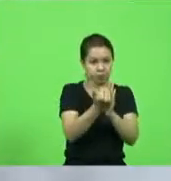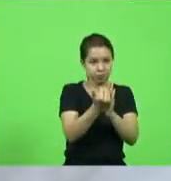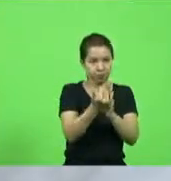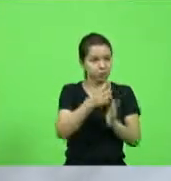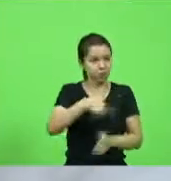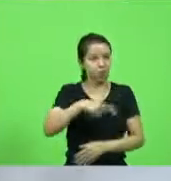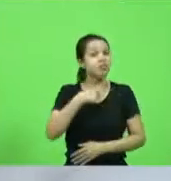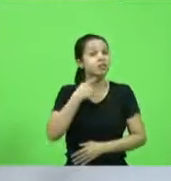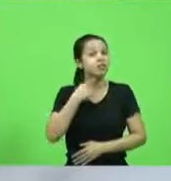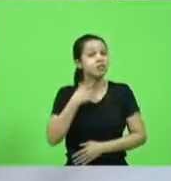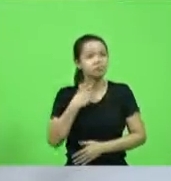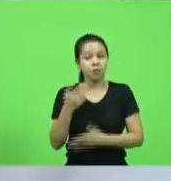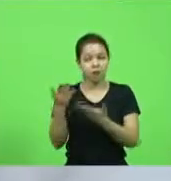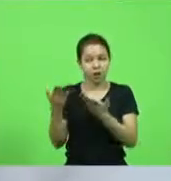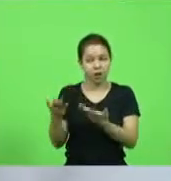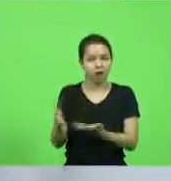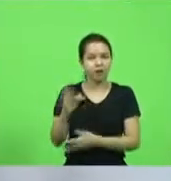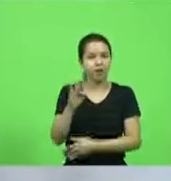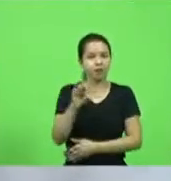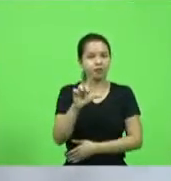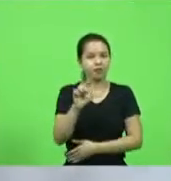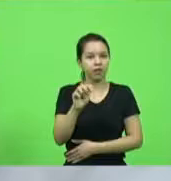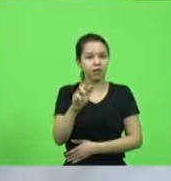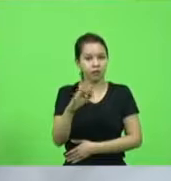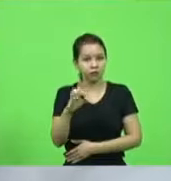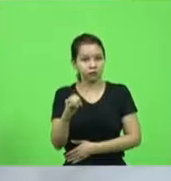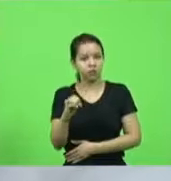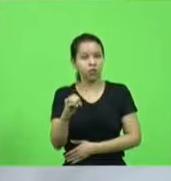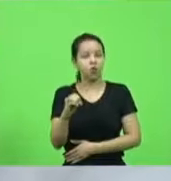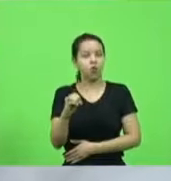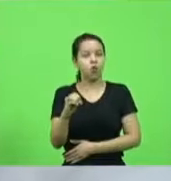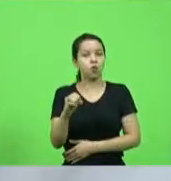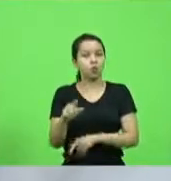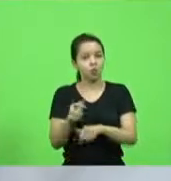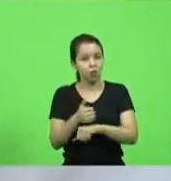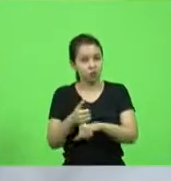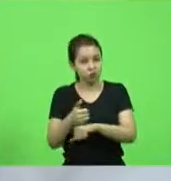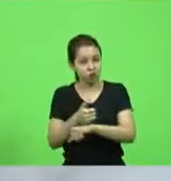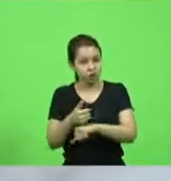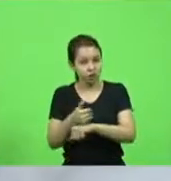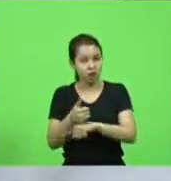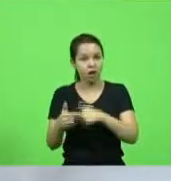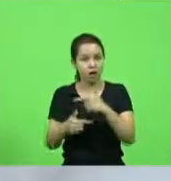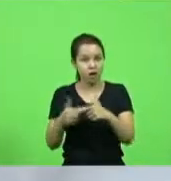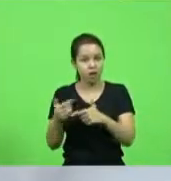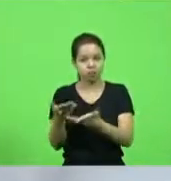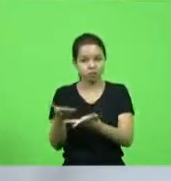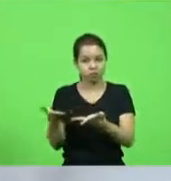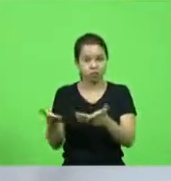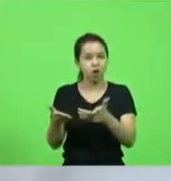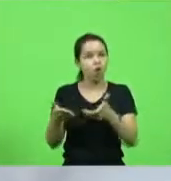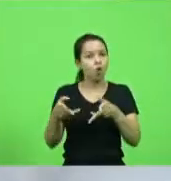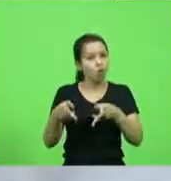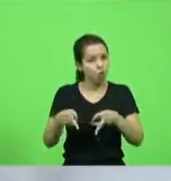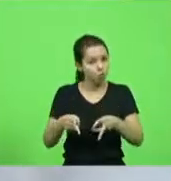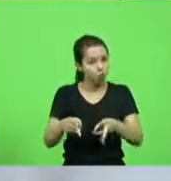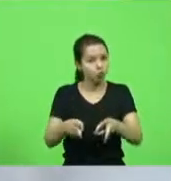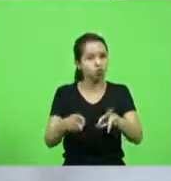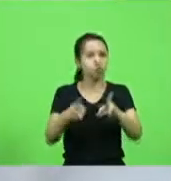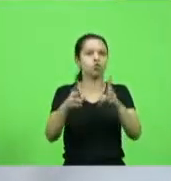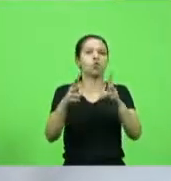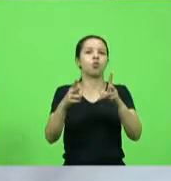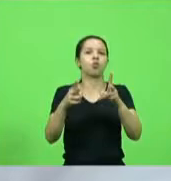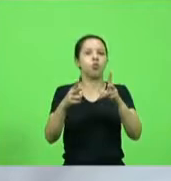eles continuem nessa sina, nesse destemor, nesse enfrentamento de levar aos